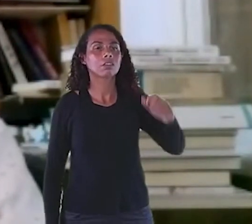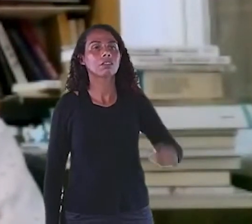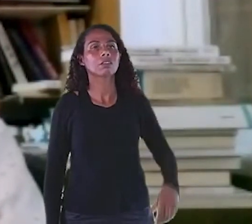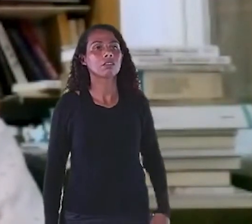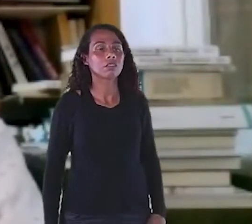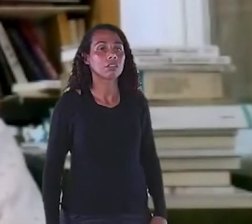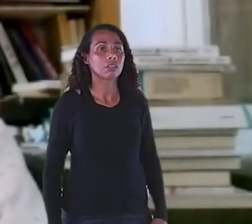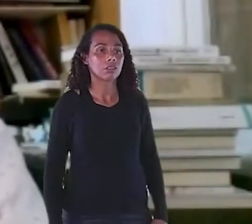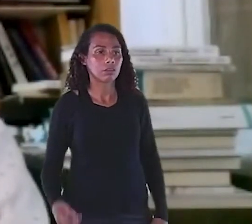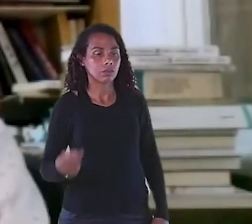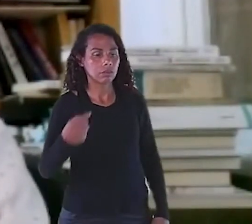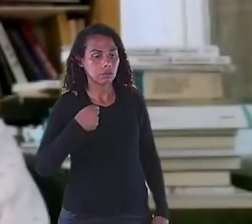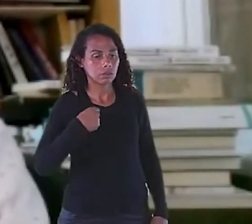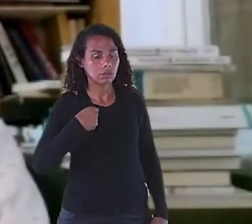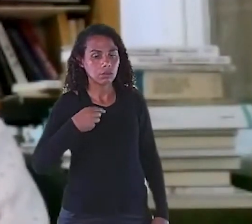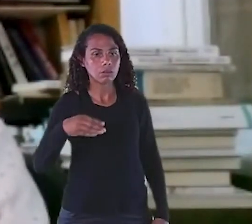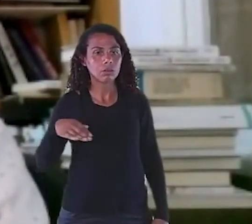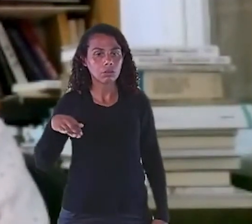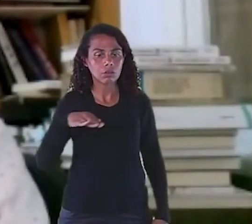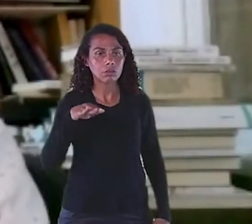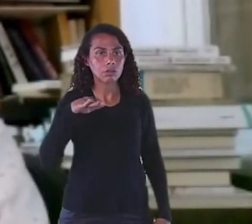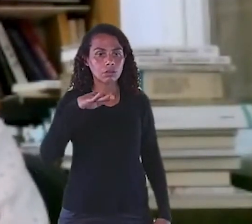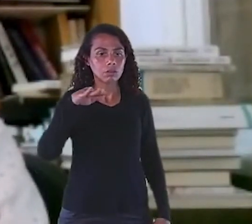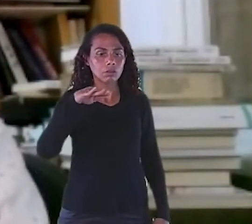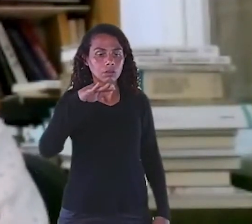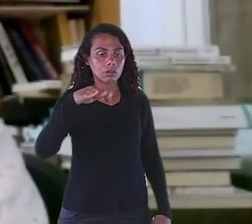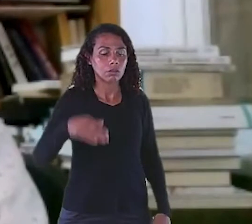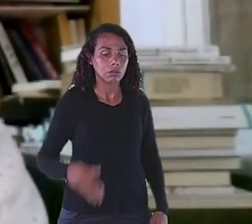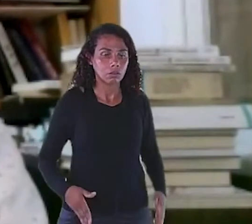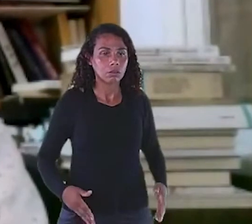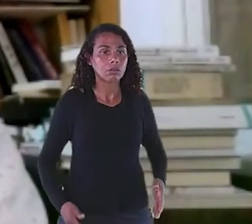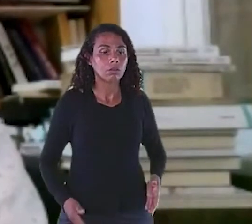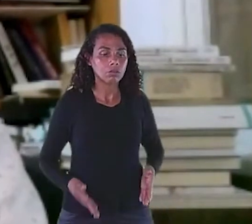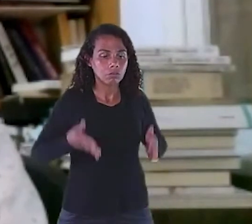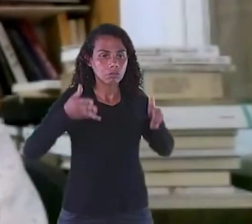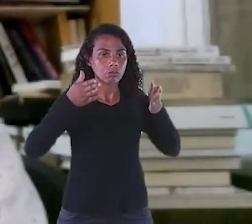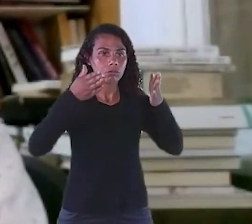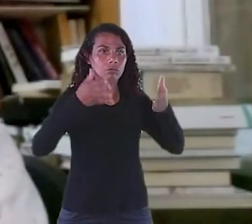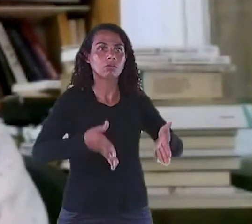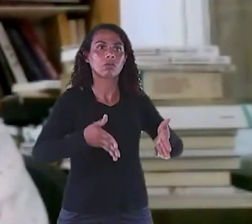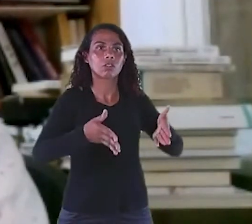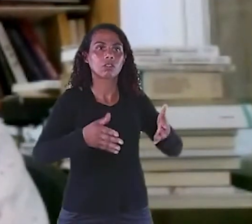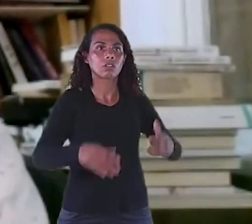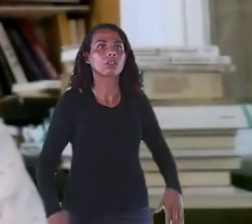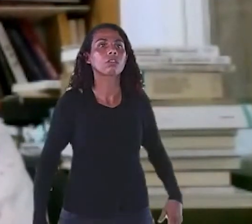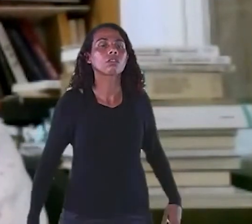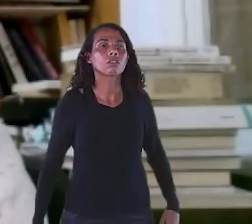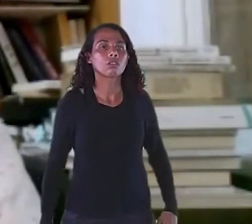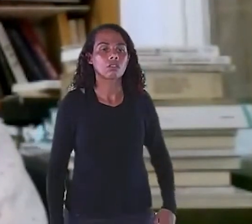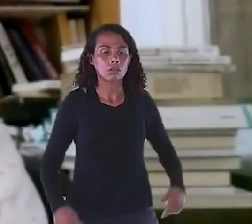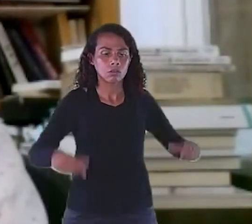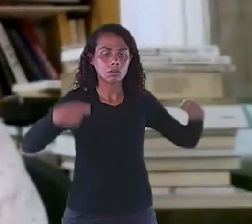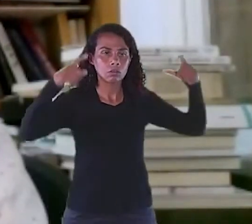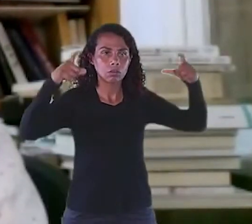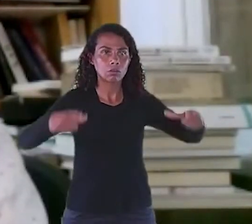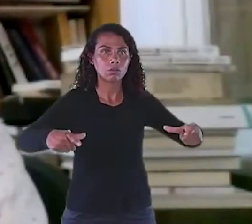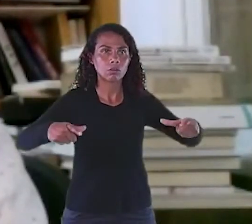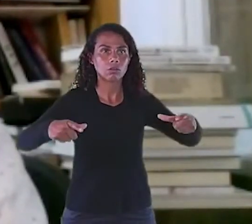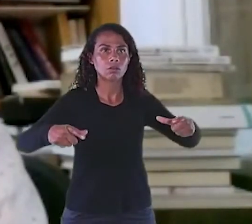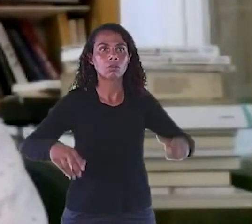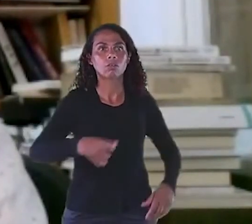e o sujeito me recebeu, era um estabelecimento térreo, assim, um galpão, parecia